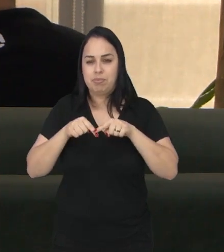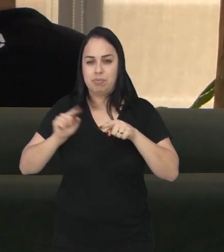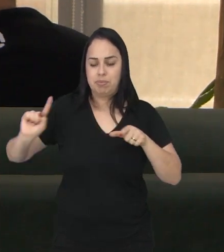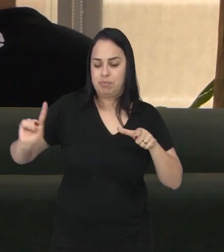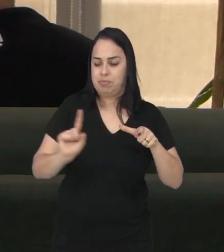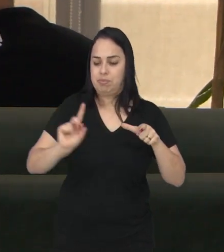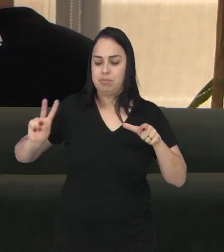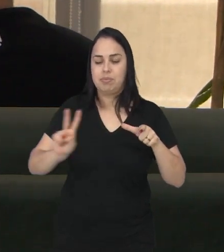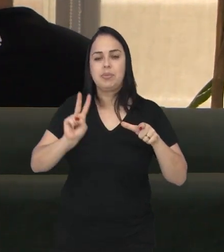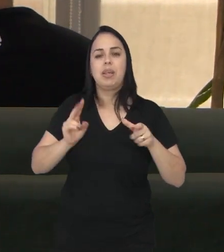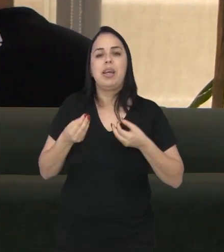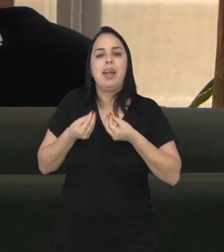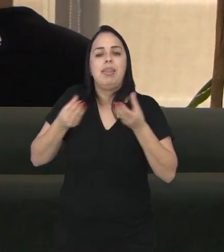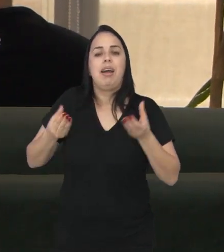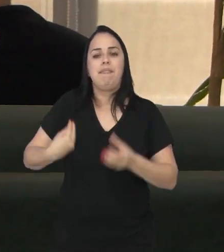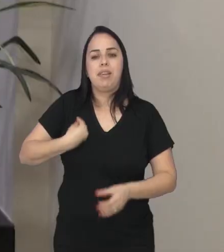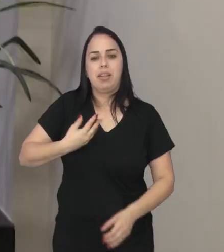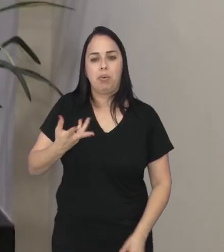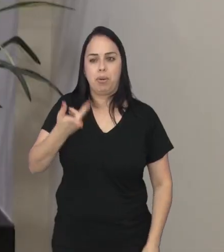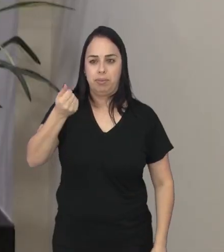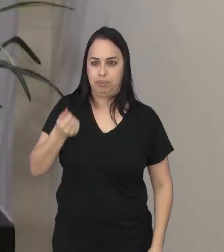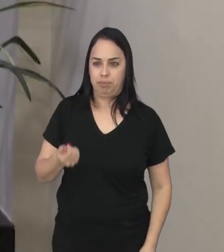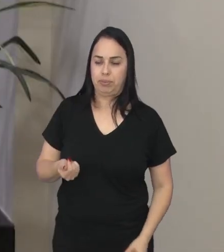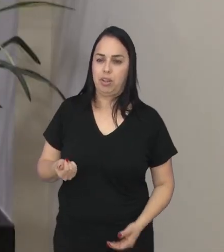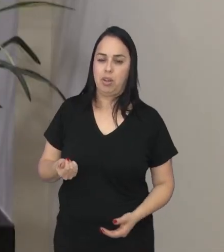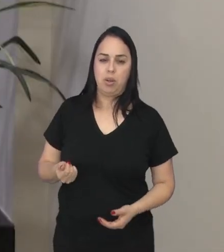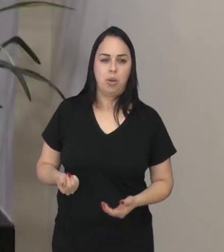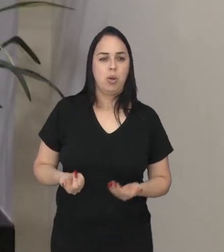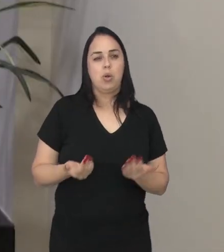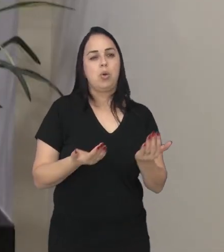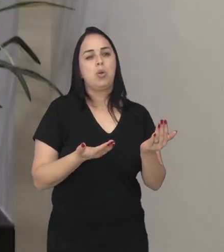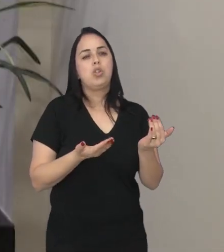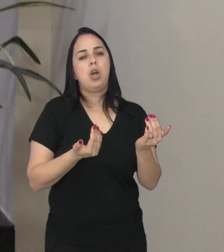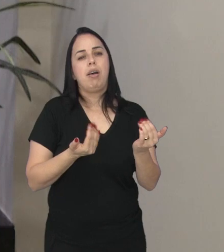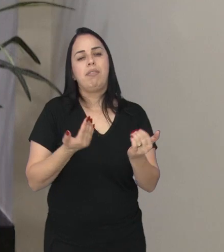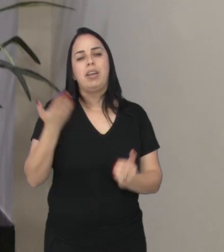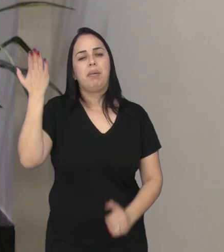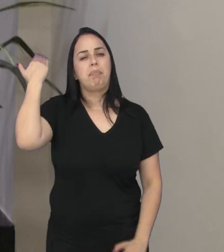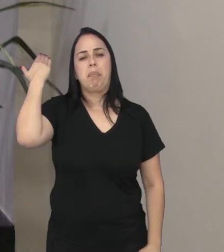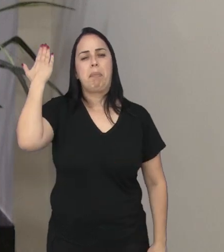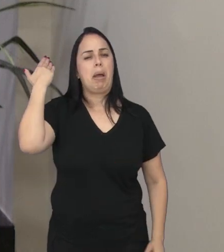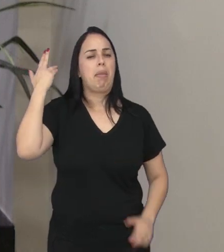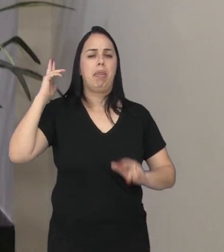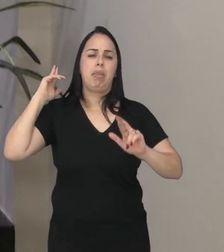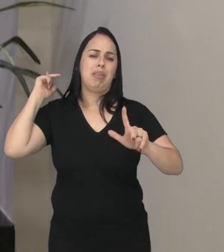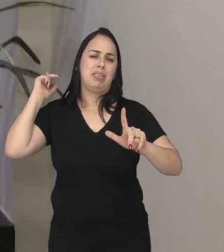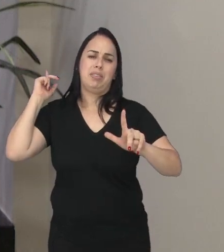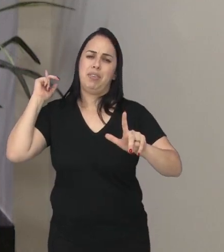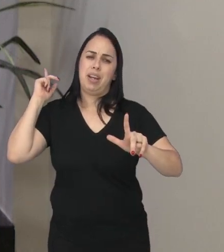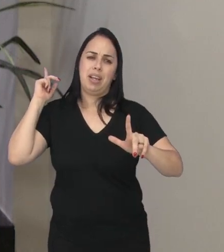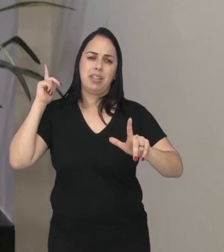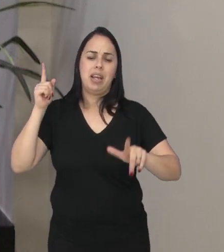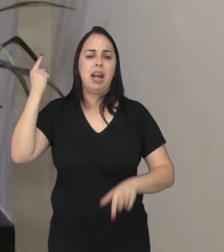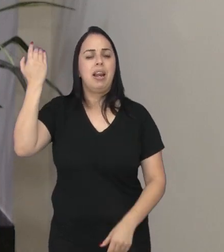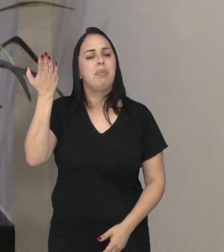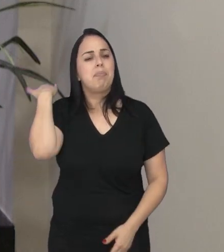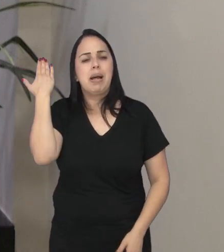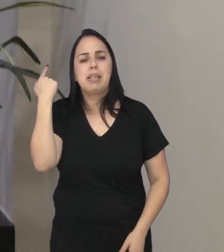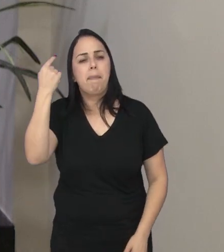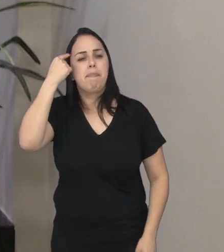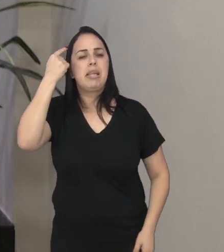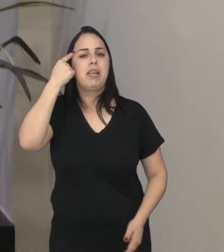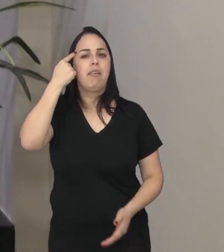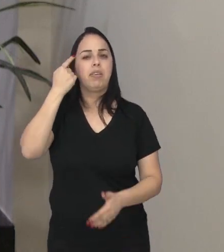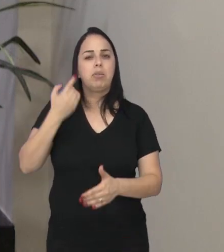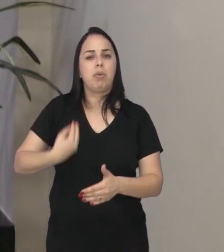trabalho para gerar qualidade de vida o jovem de hoje ele não é mais como colaborador de antigamente que pensava numa carreira